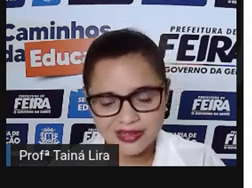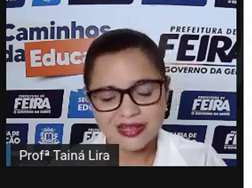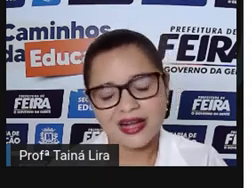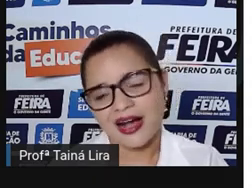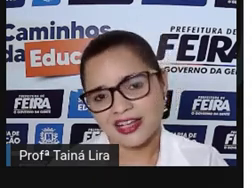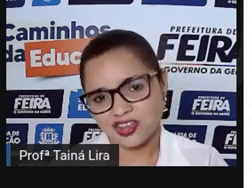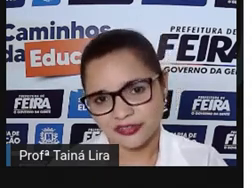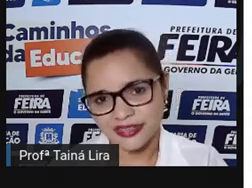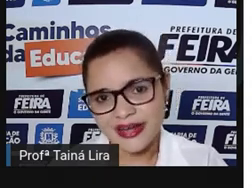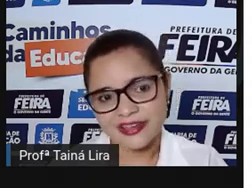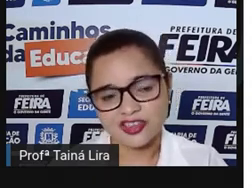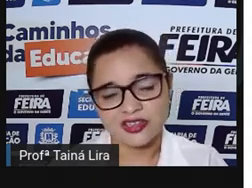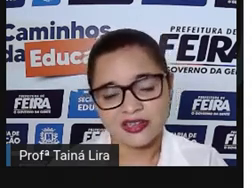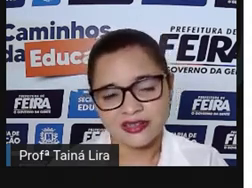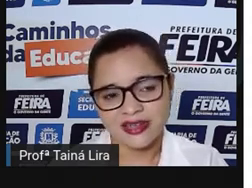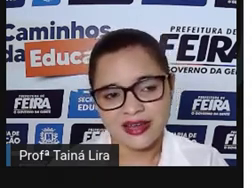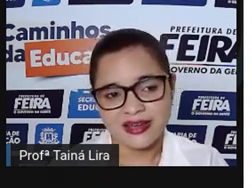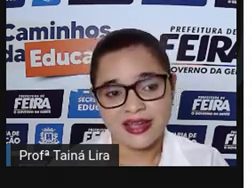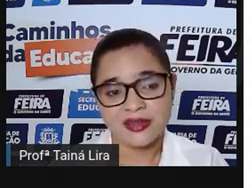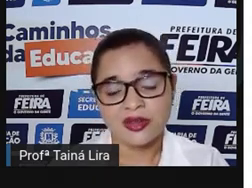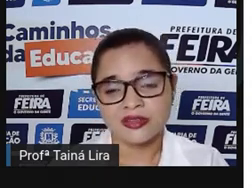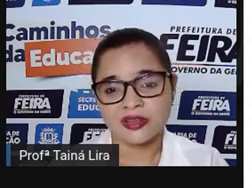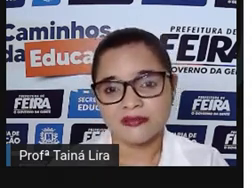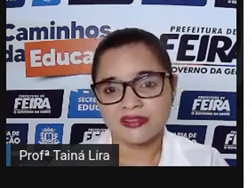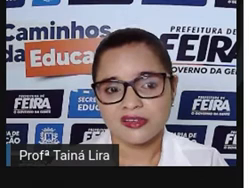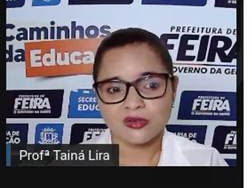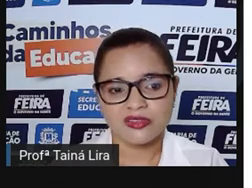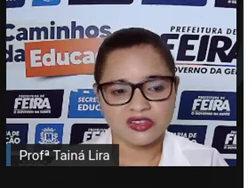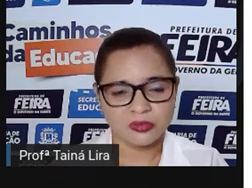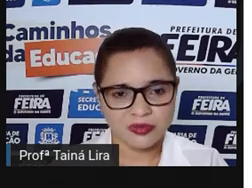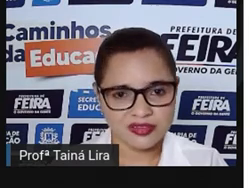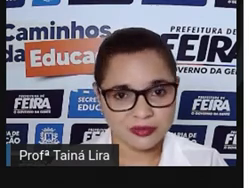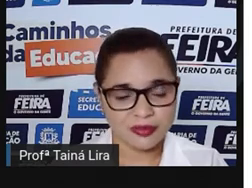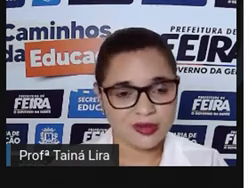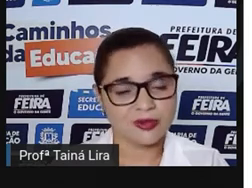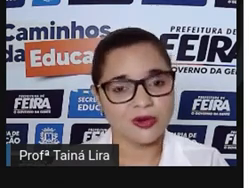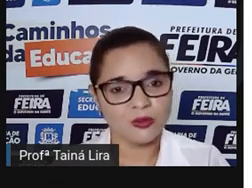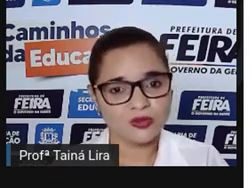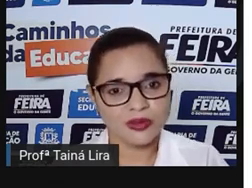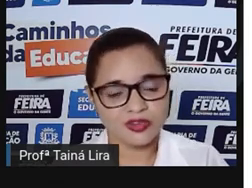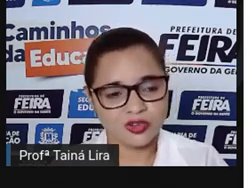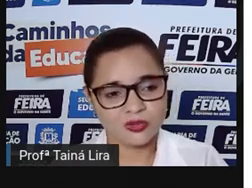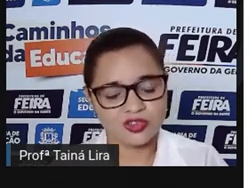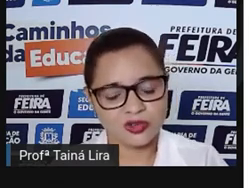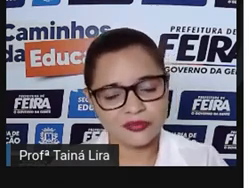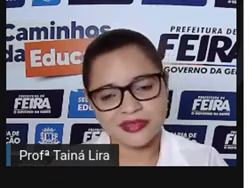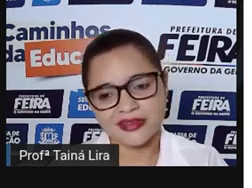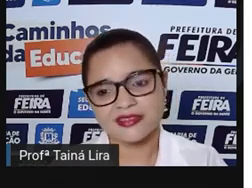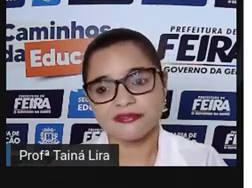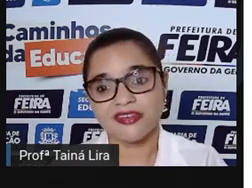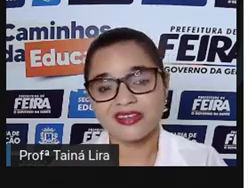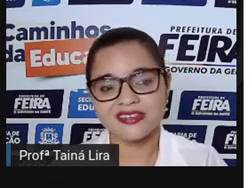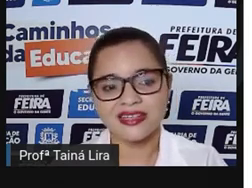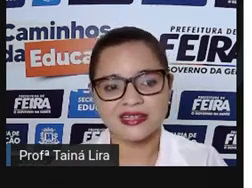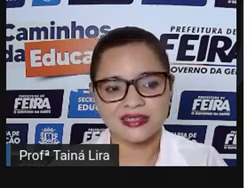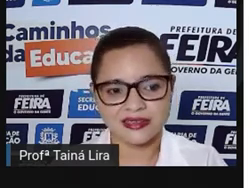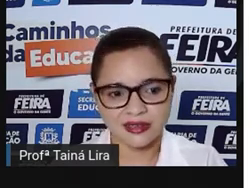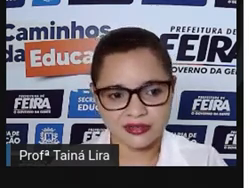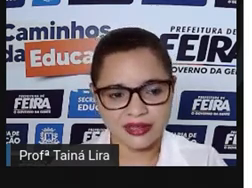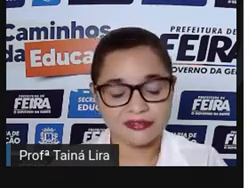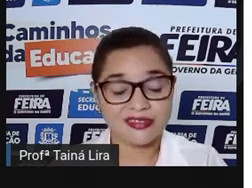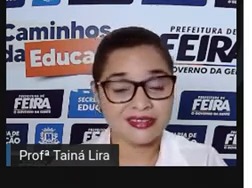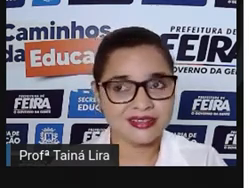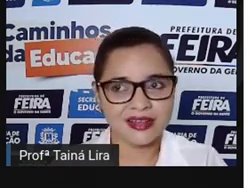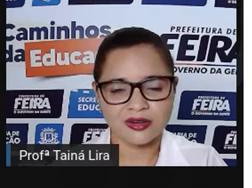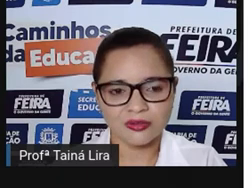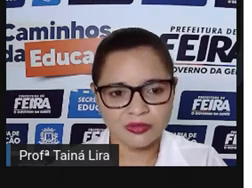levar a atividade, tá? Então vocês conseguiram perceber como os meios de comunicação facilitam,